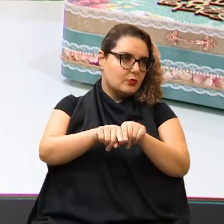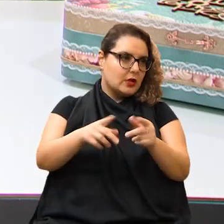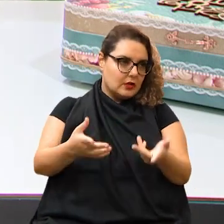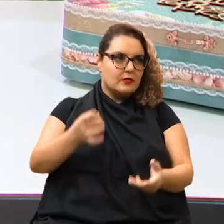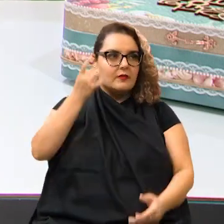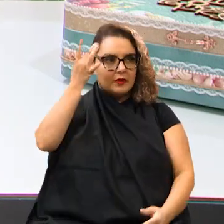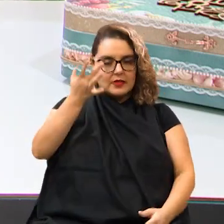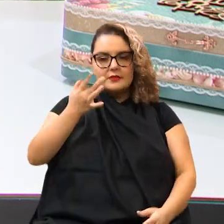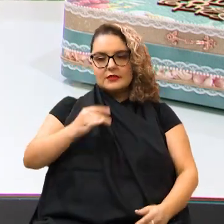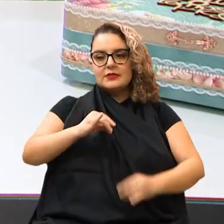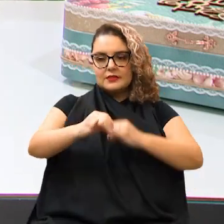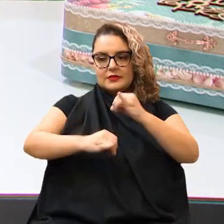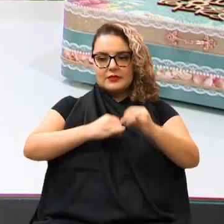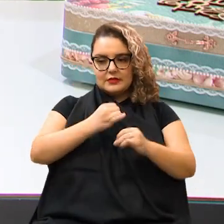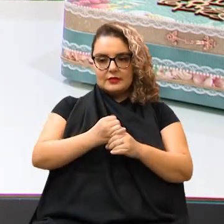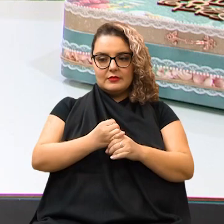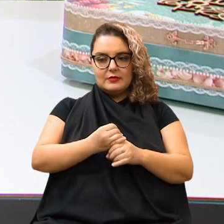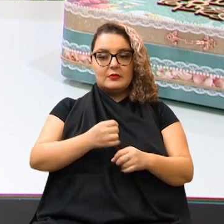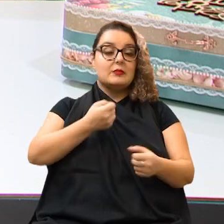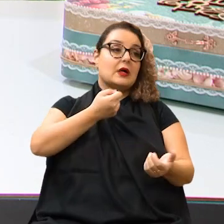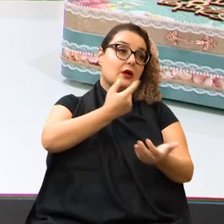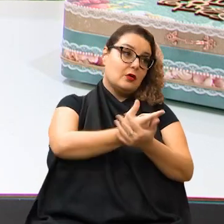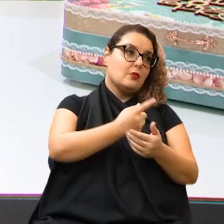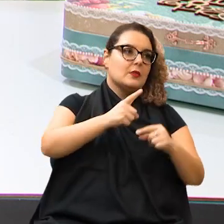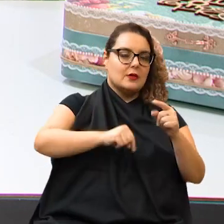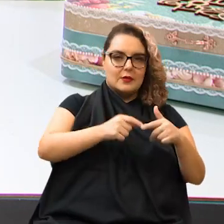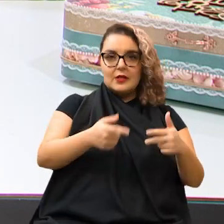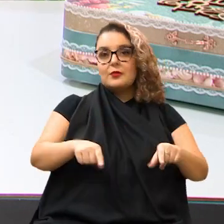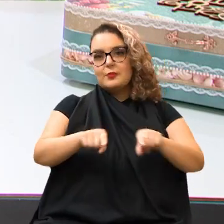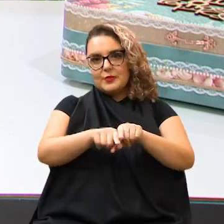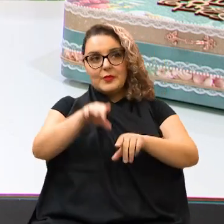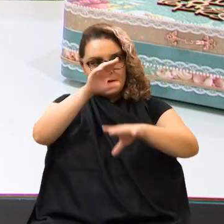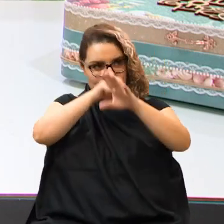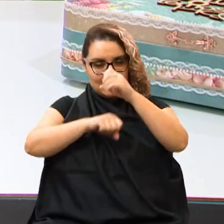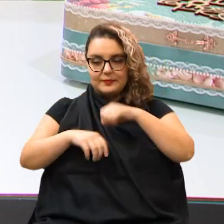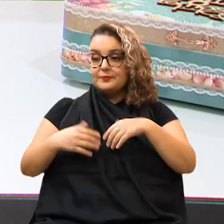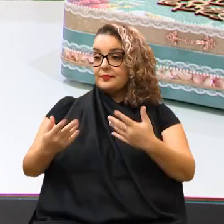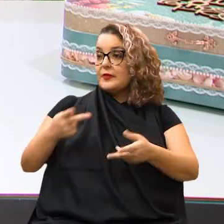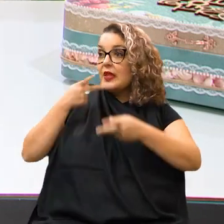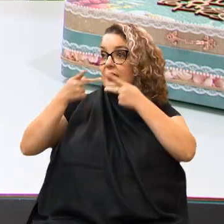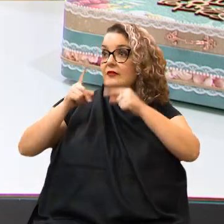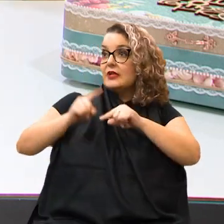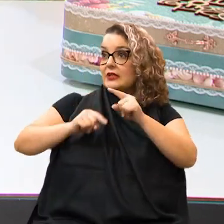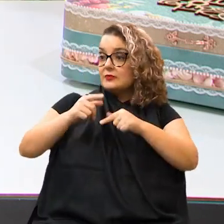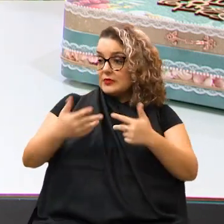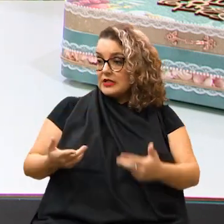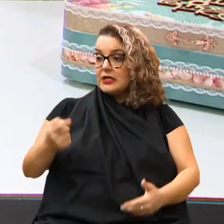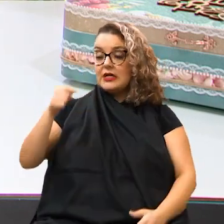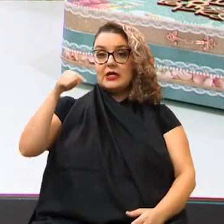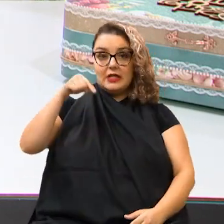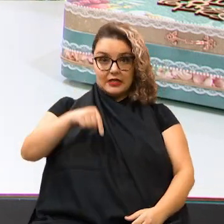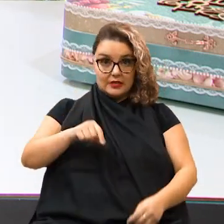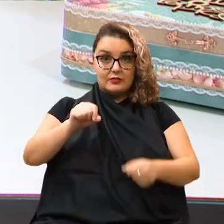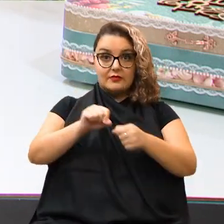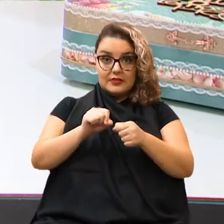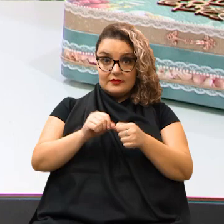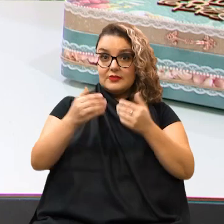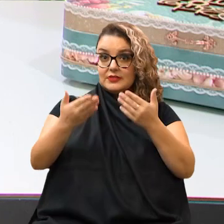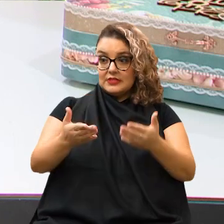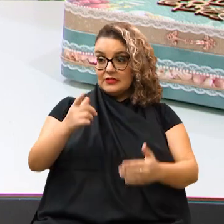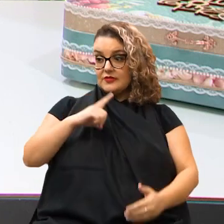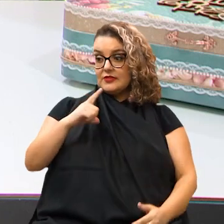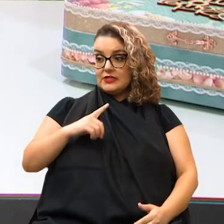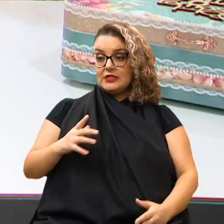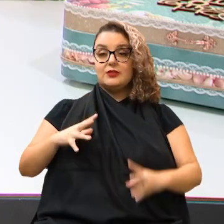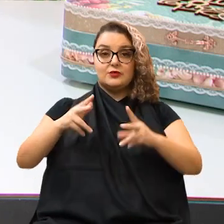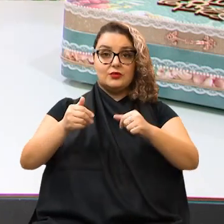presencial também. Facilita muito a internet. Tanto para aquisição de materiais quanto para aprendizado. Falando em materiais, aqui no Faça